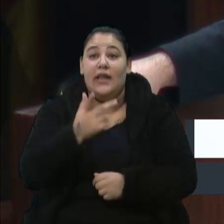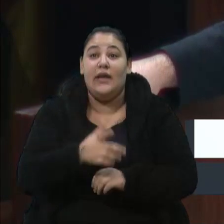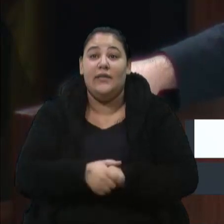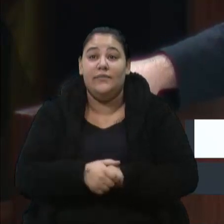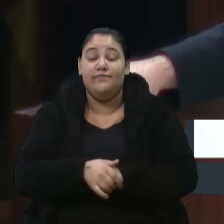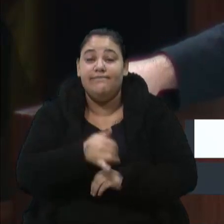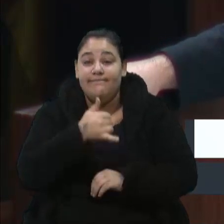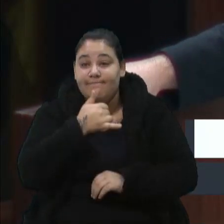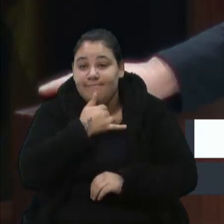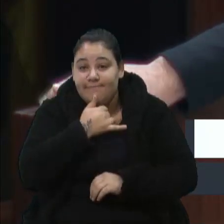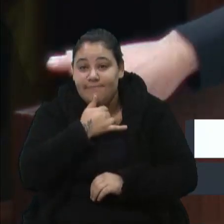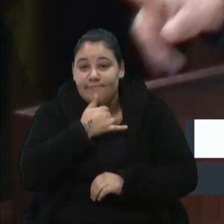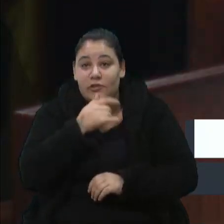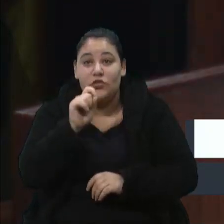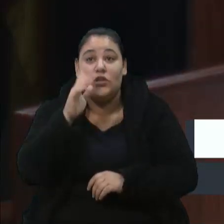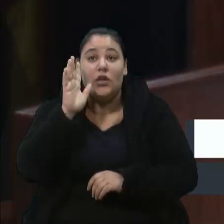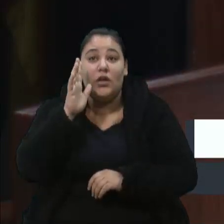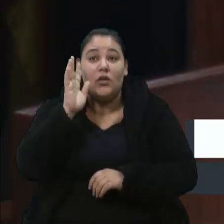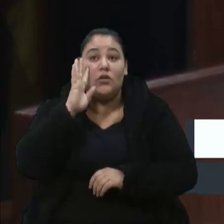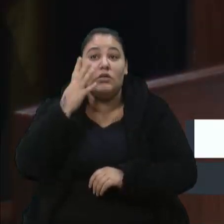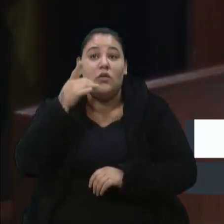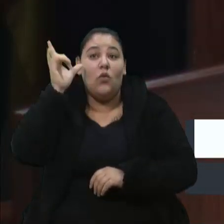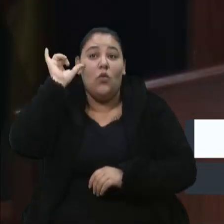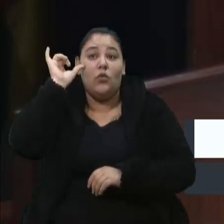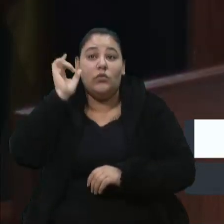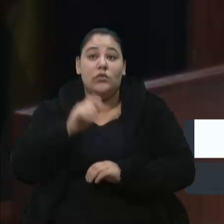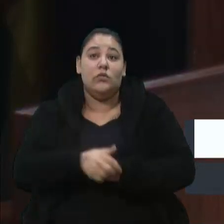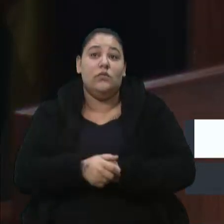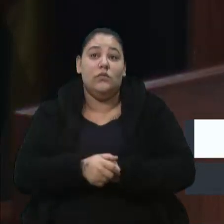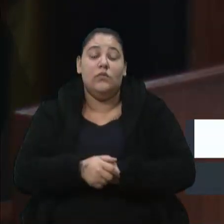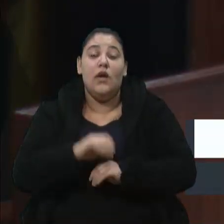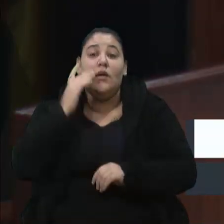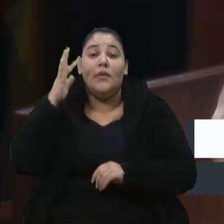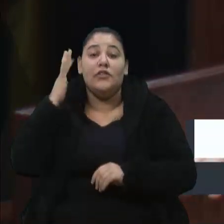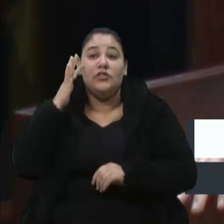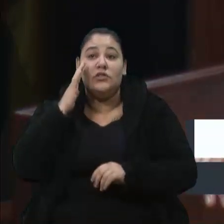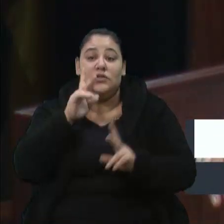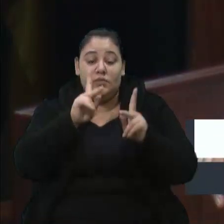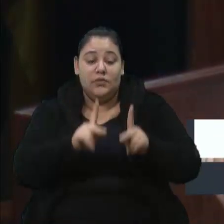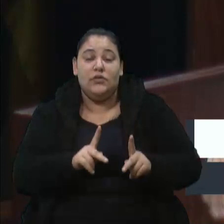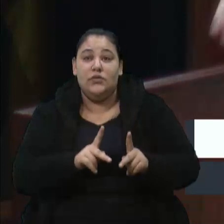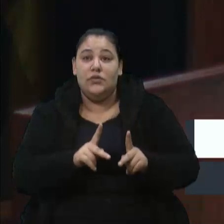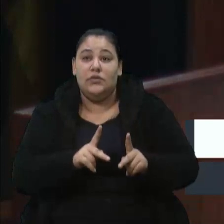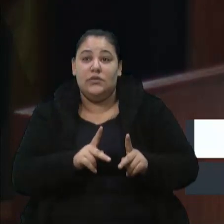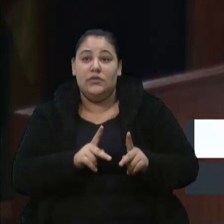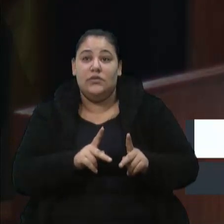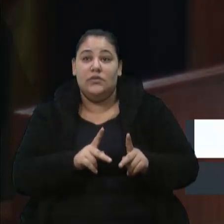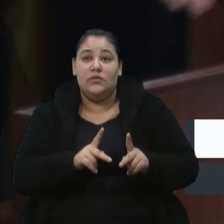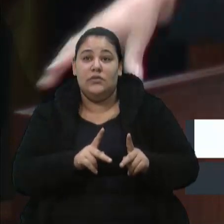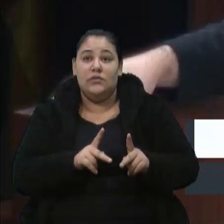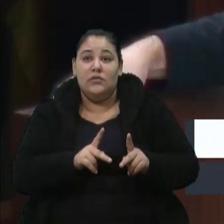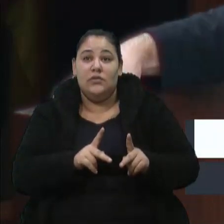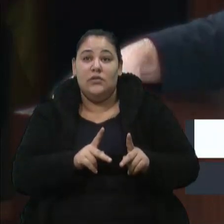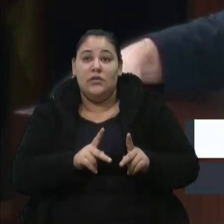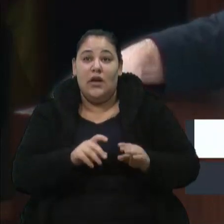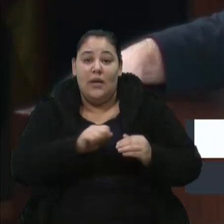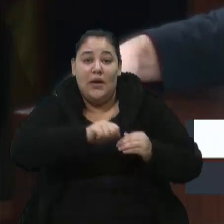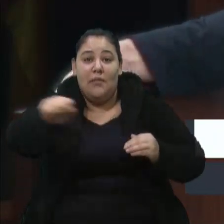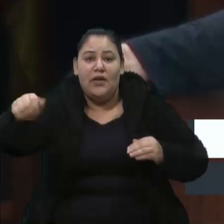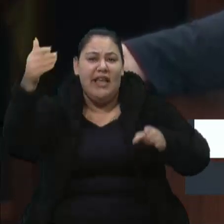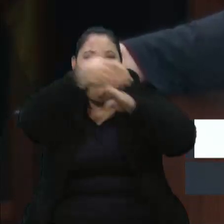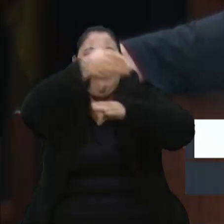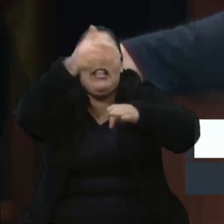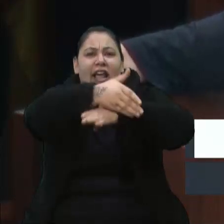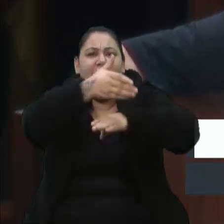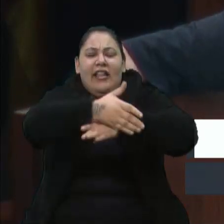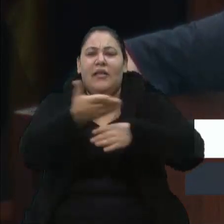fato lamentável que aconteceu ontem. Porque mesmo que acontecesse aqui na Câmara, imagina as pessoas abrirem a porta, vem o vereador Felipe, entre aqui ó, e começa a brigar com o vereador,